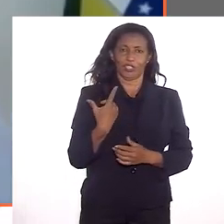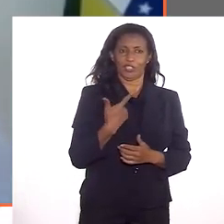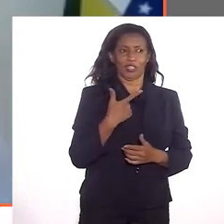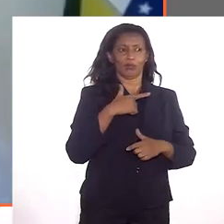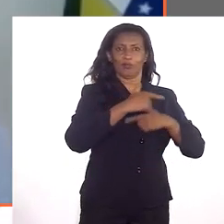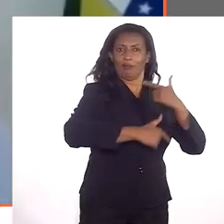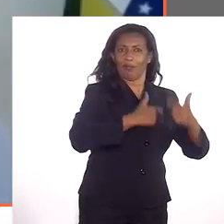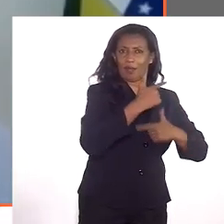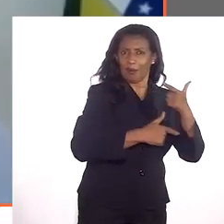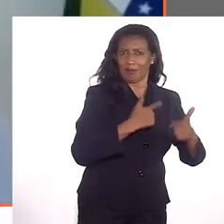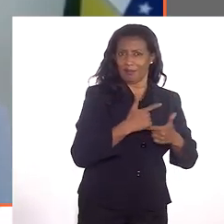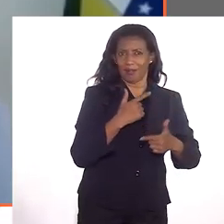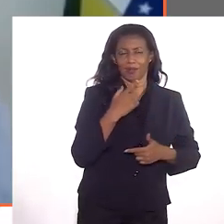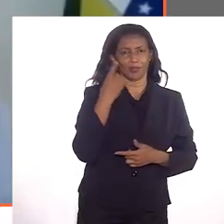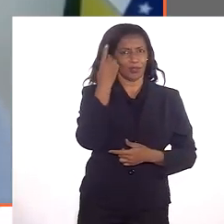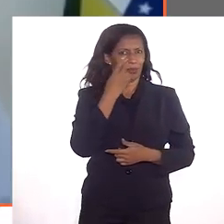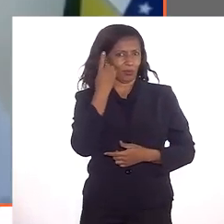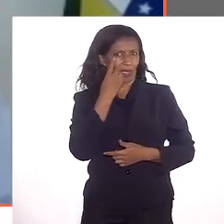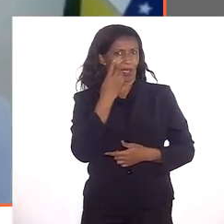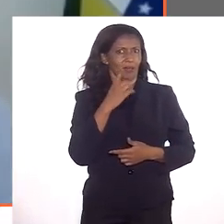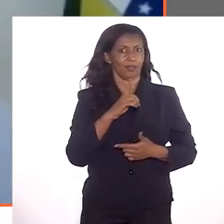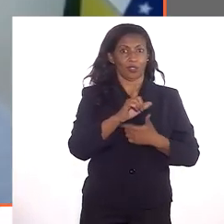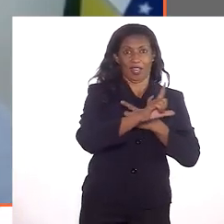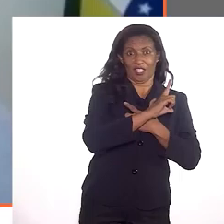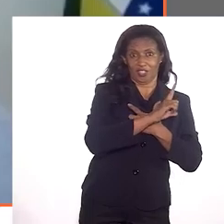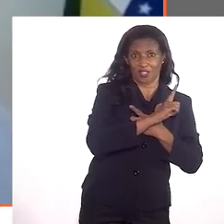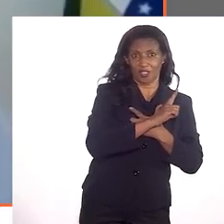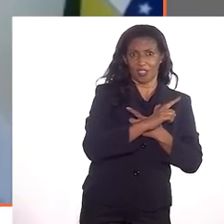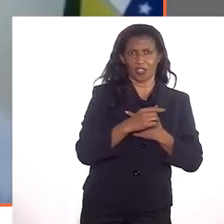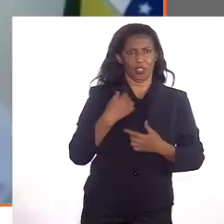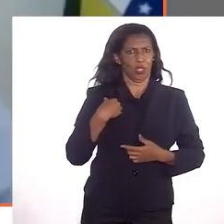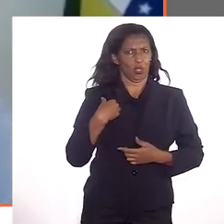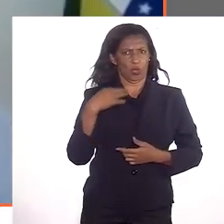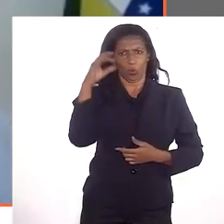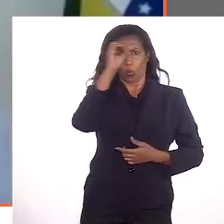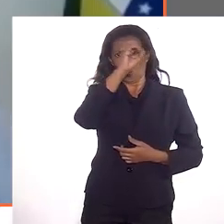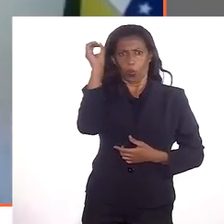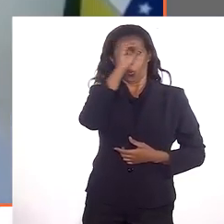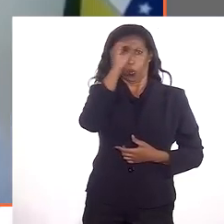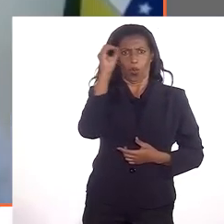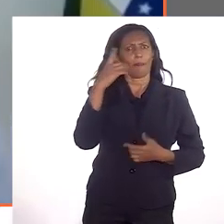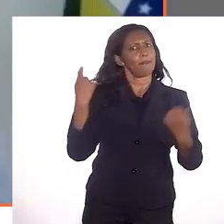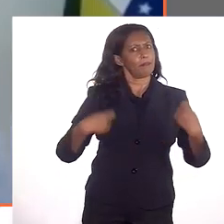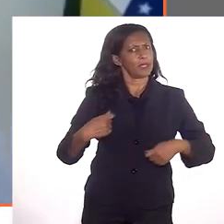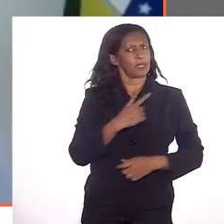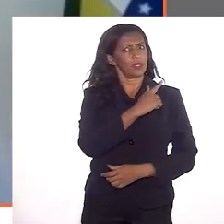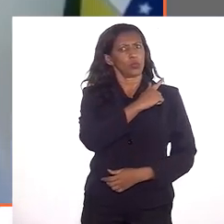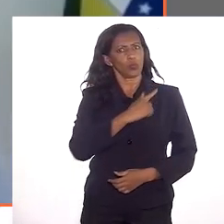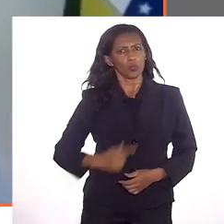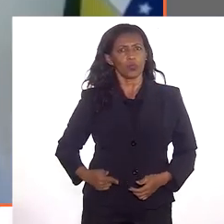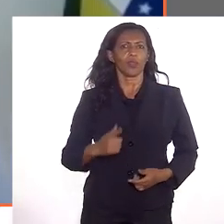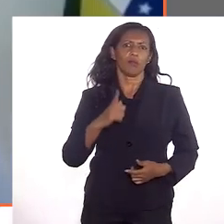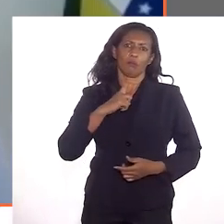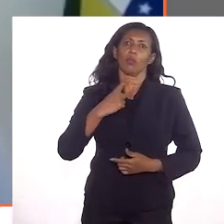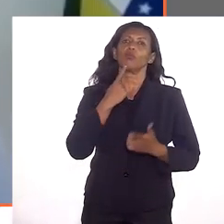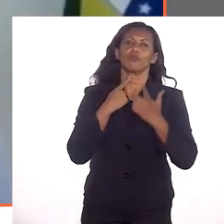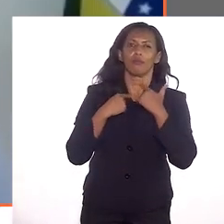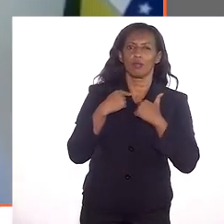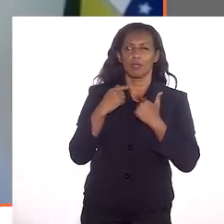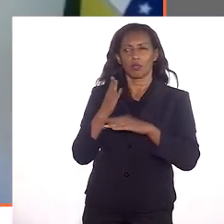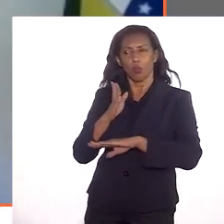legislando, ou aqueles que estão governando, nós não somos clarividentes, né? Nós não somos oniscientes. Então, é preciso que o governo, já que tem